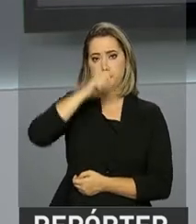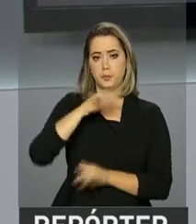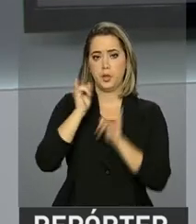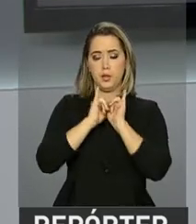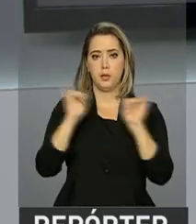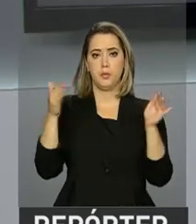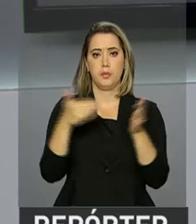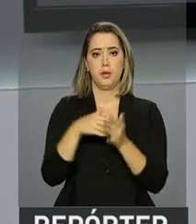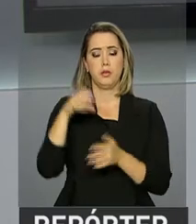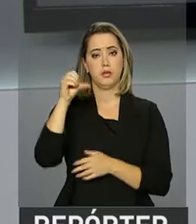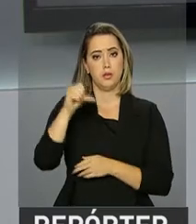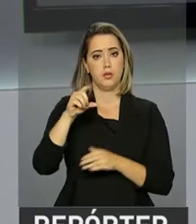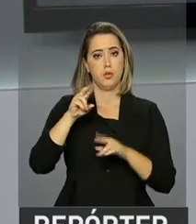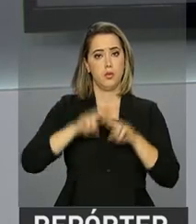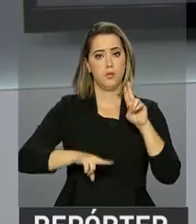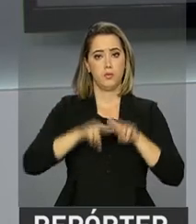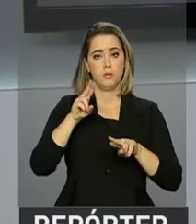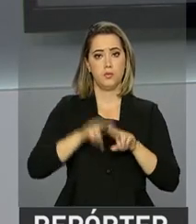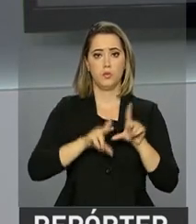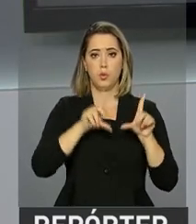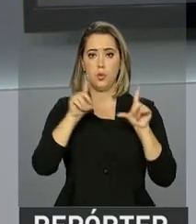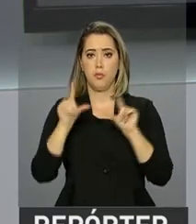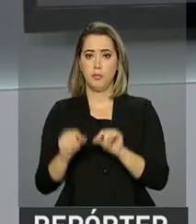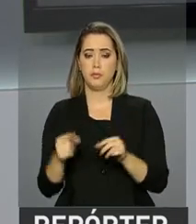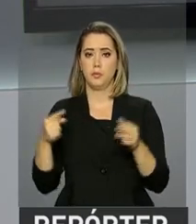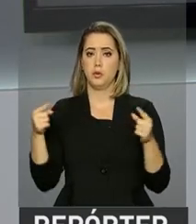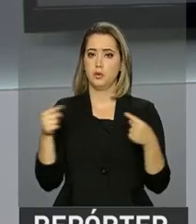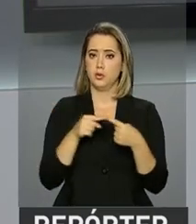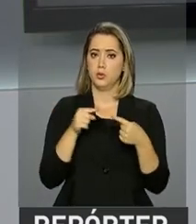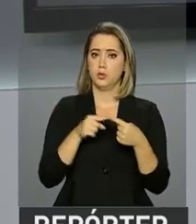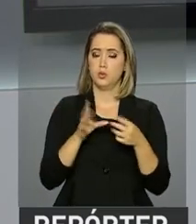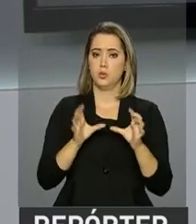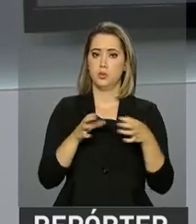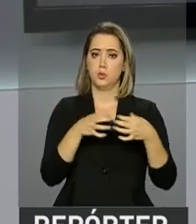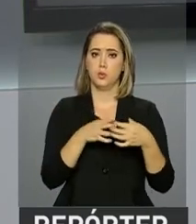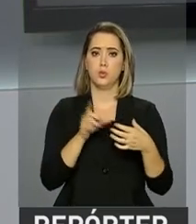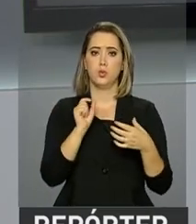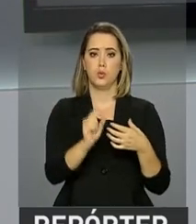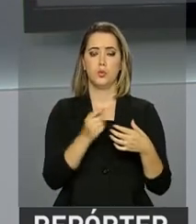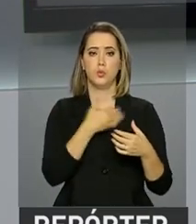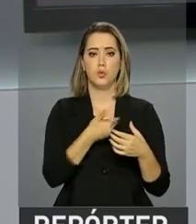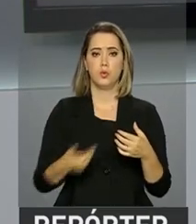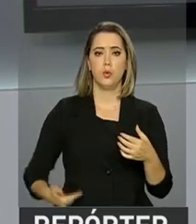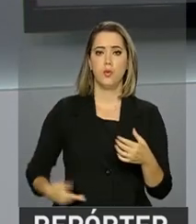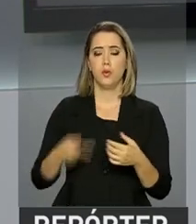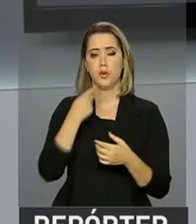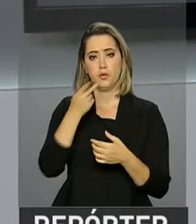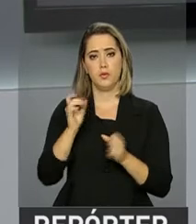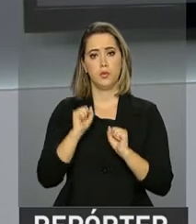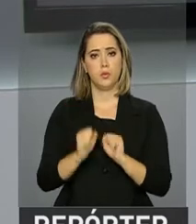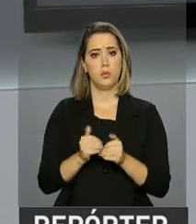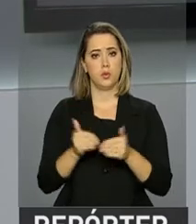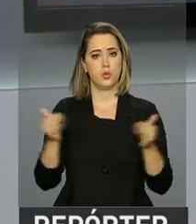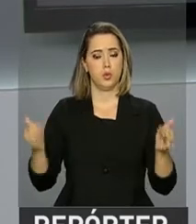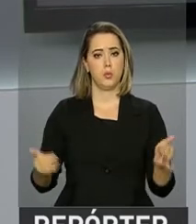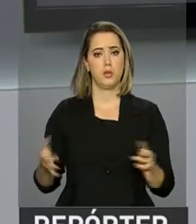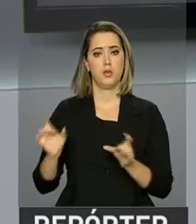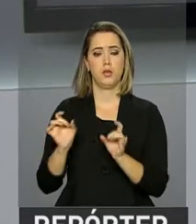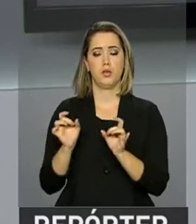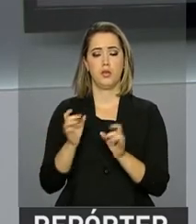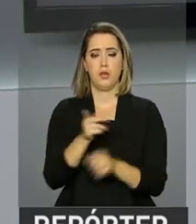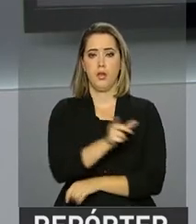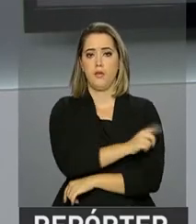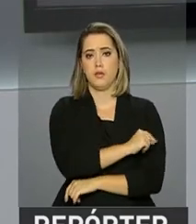campanha vai até o dia 9 de junho com a baixa adesão do público alvo o governo orientou os estados a ampliarem a vacinação nos postos